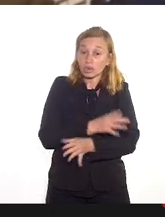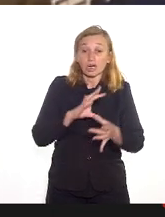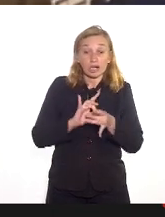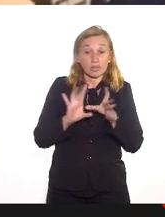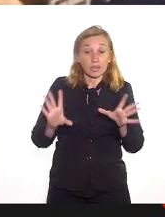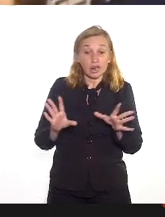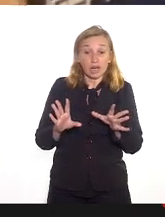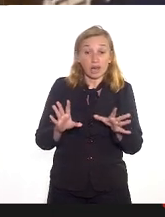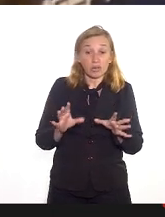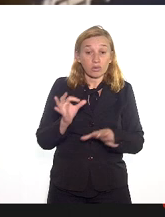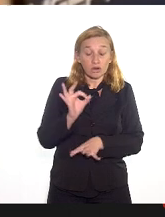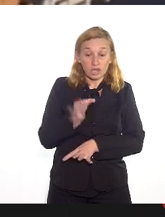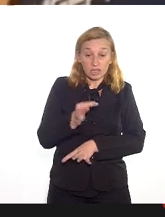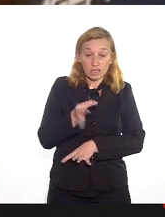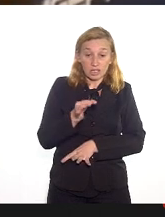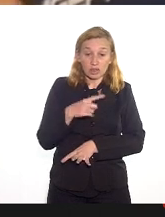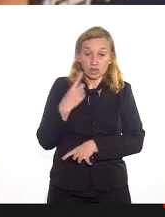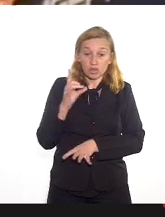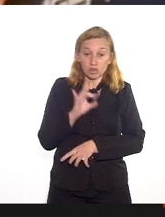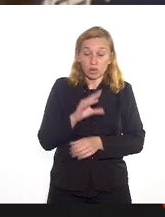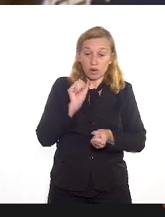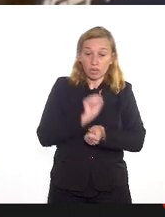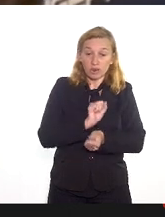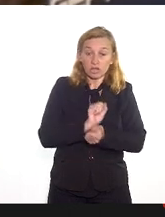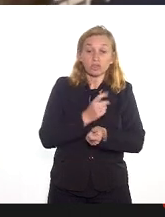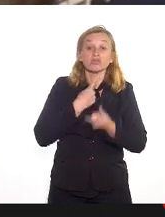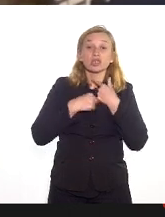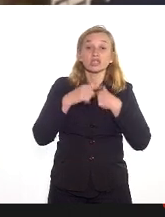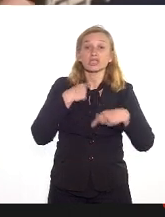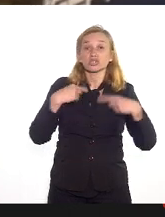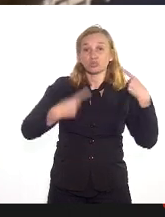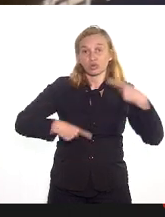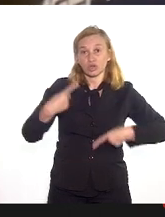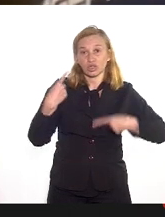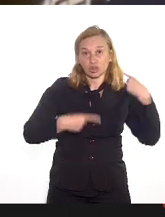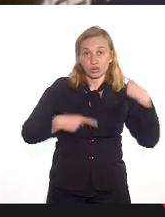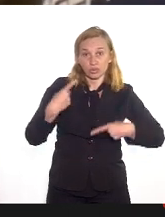for necessário, só estamos aguardando a vontade política para